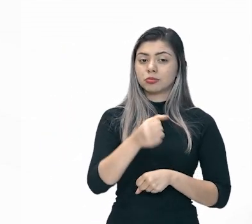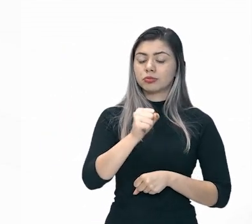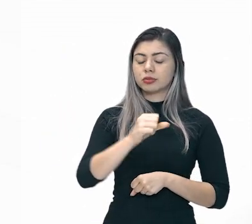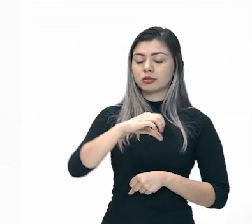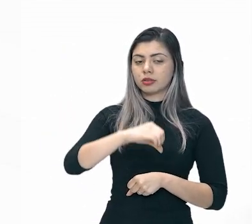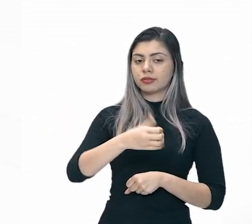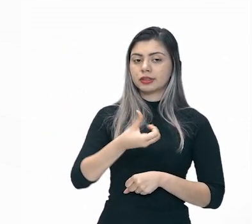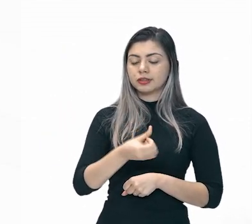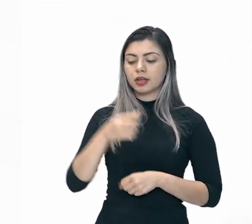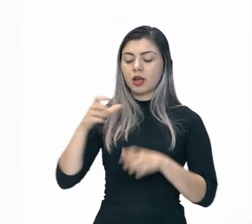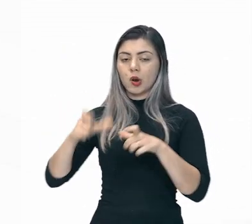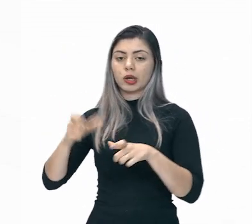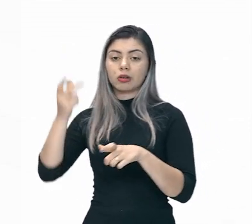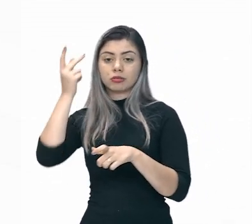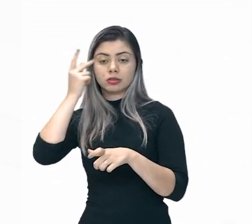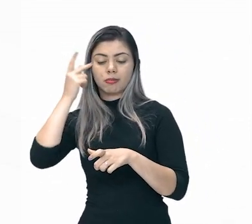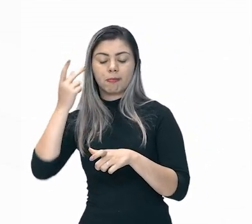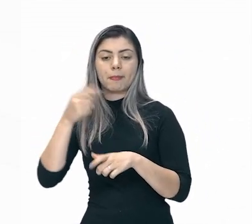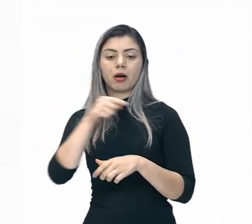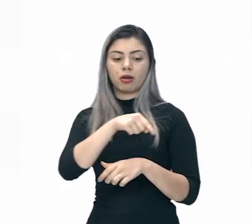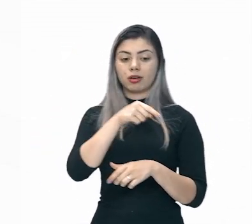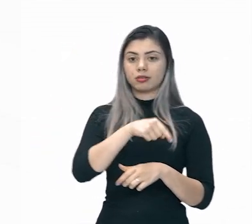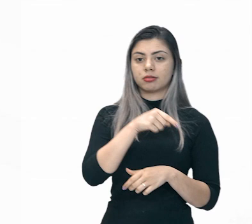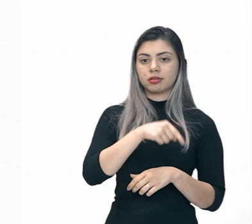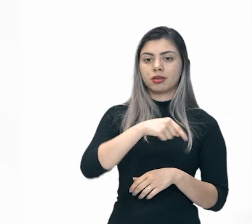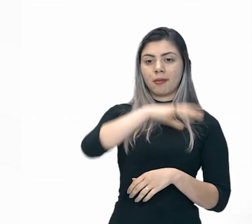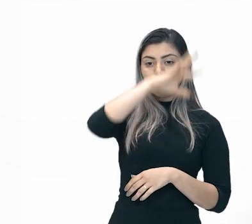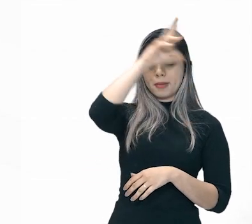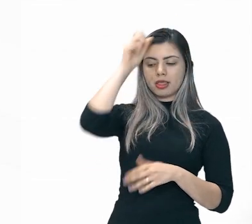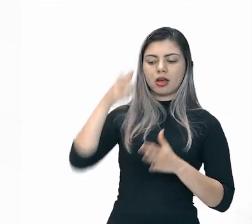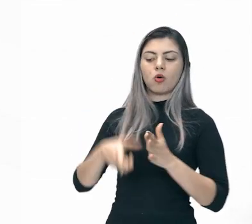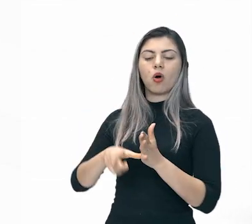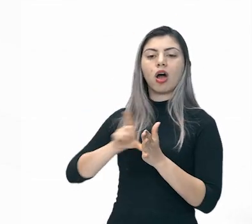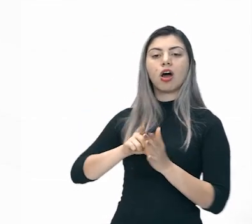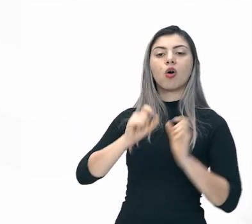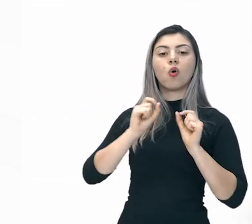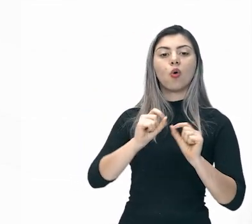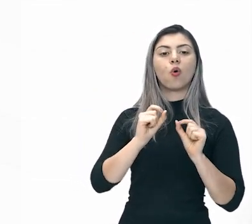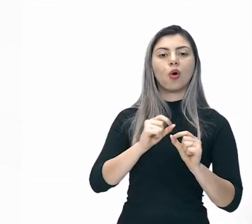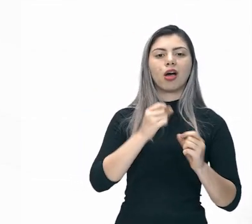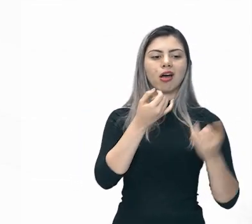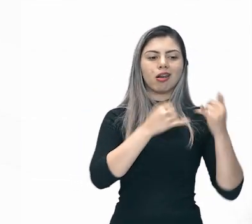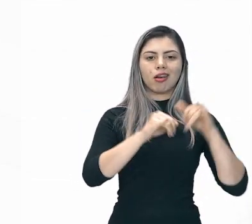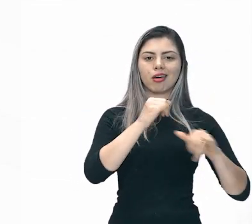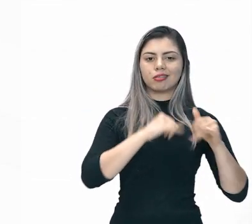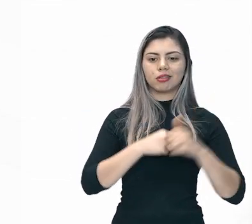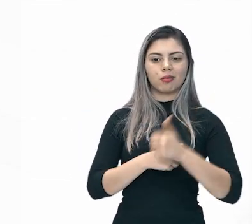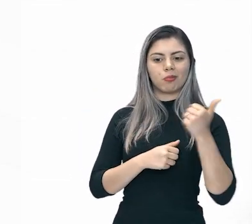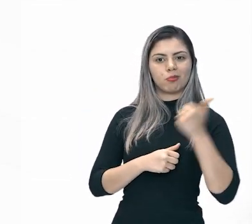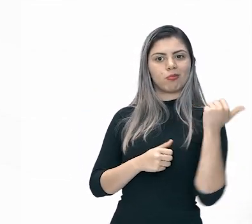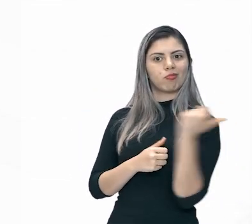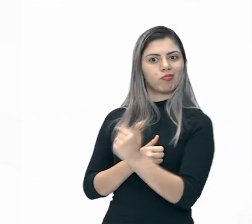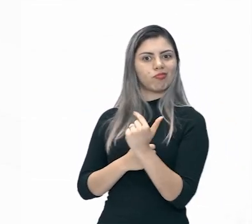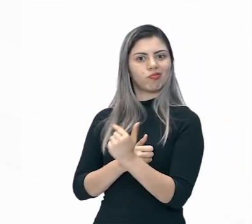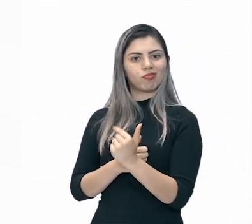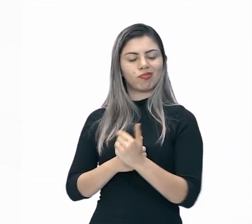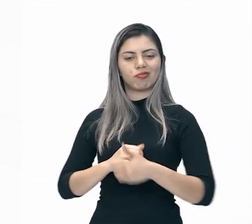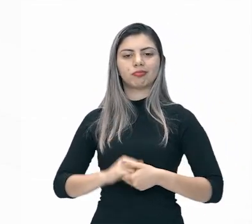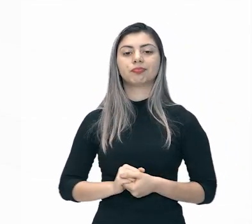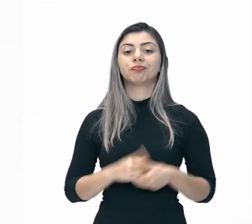1896, bem antes de São Paulo, a cidade de Manaus recebeu a luz elétrica e